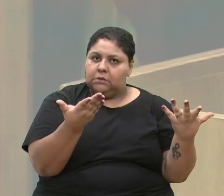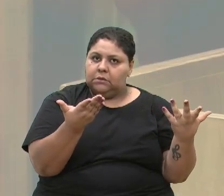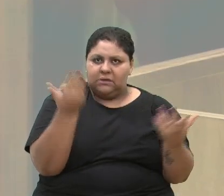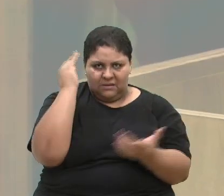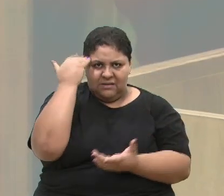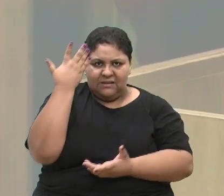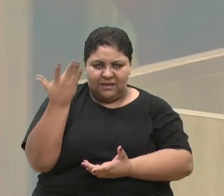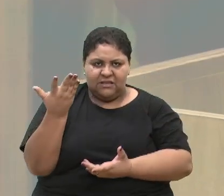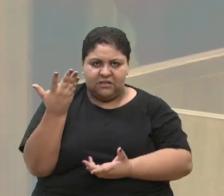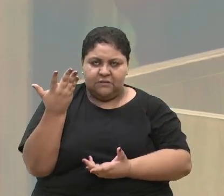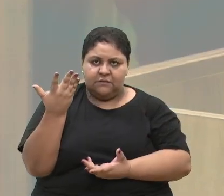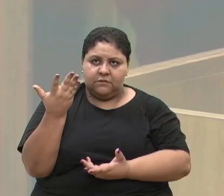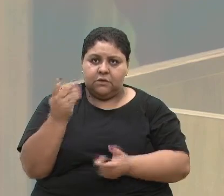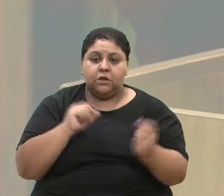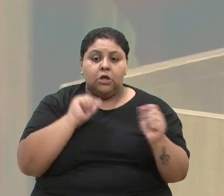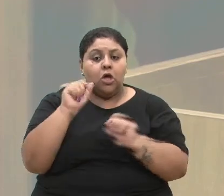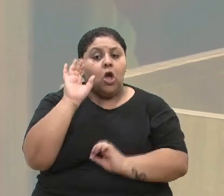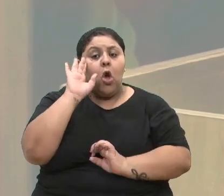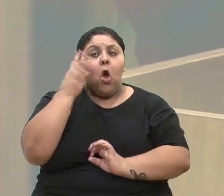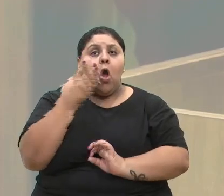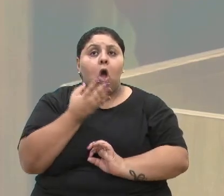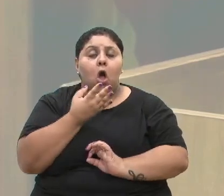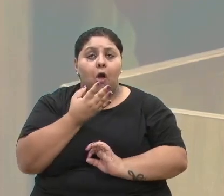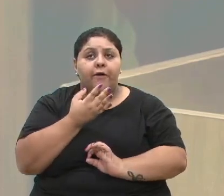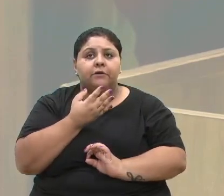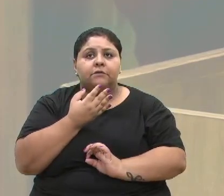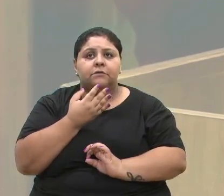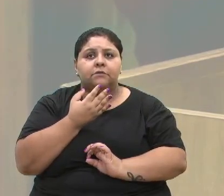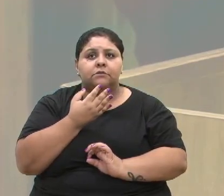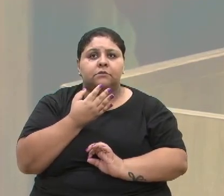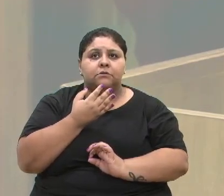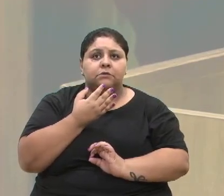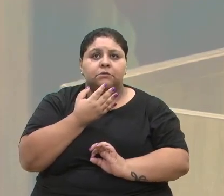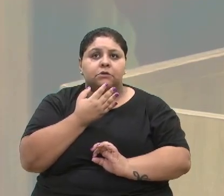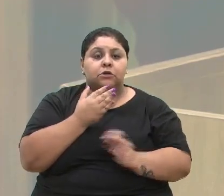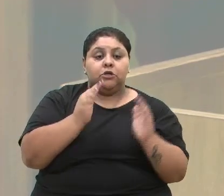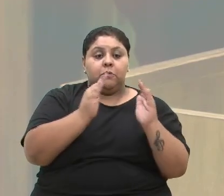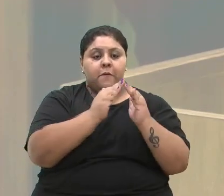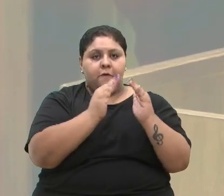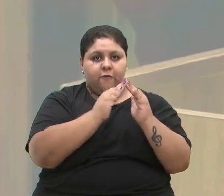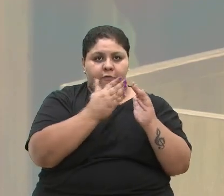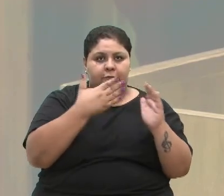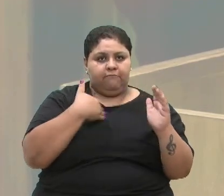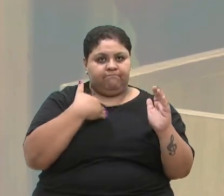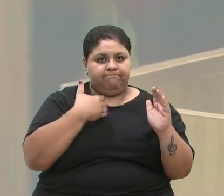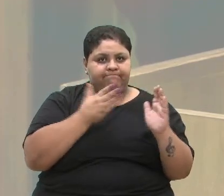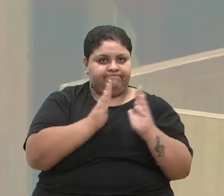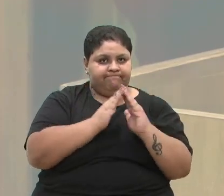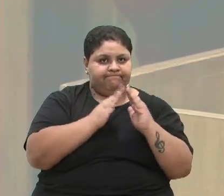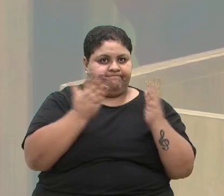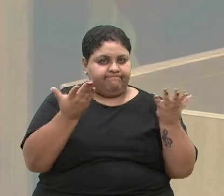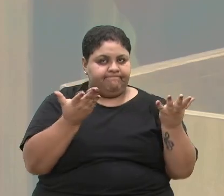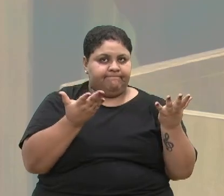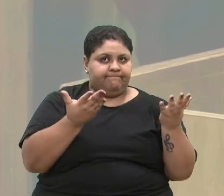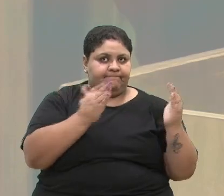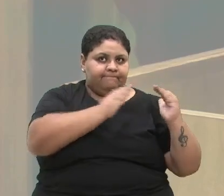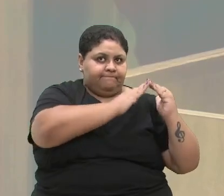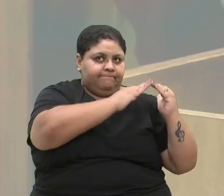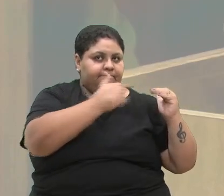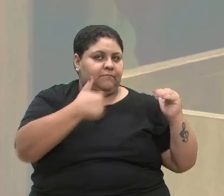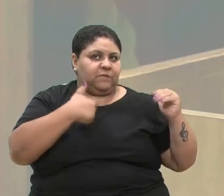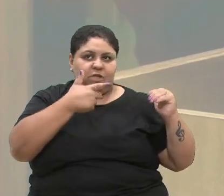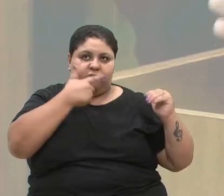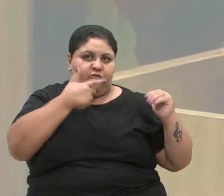Entende? O que acontece lá com esse suposto vizinho, né? Eu não vou dizer aqui, porque